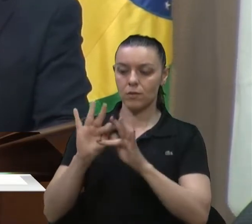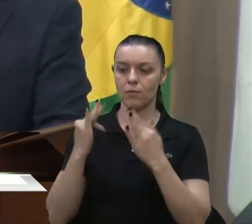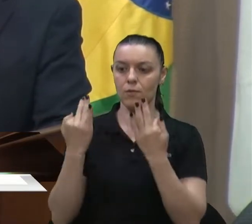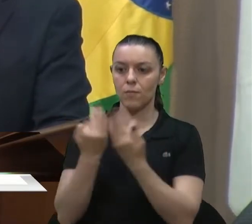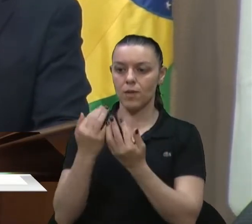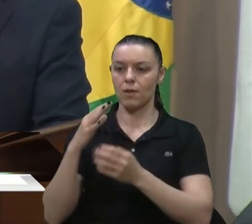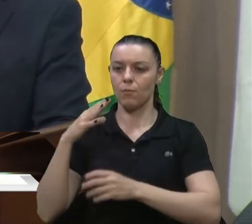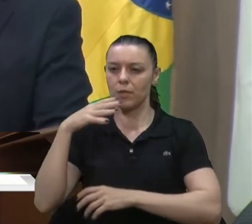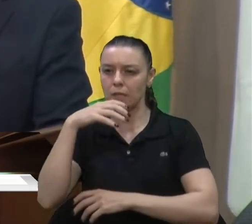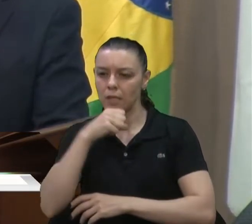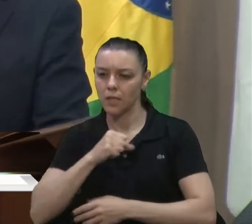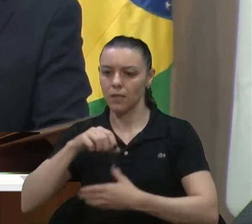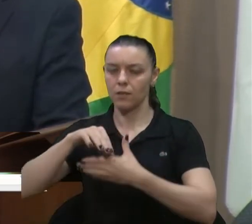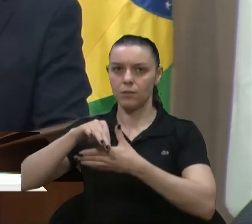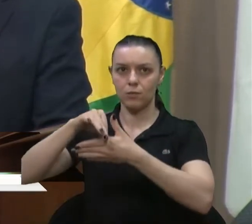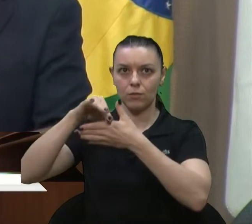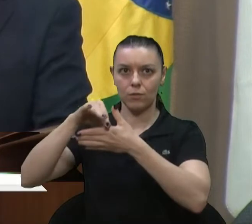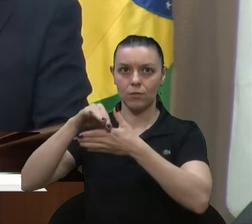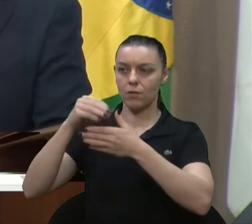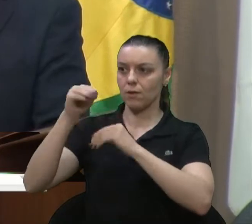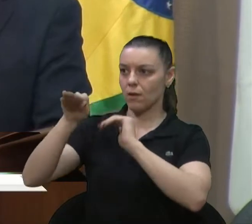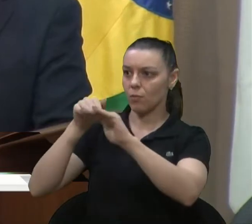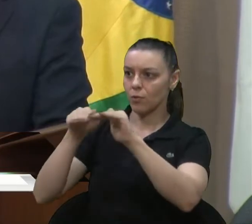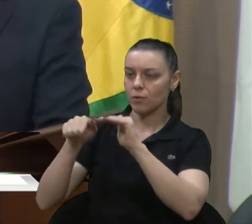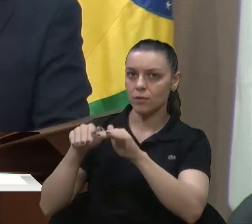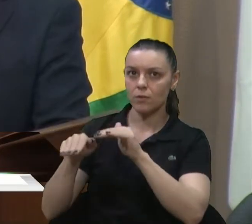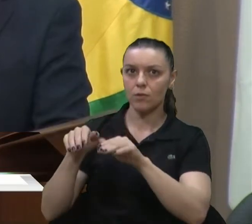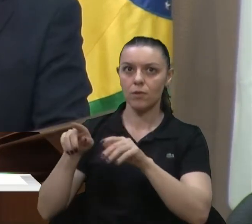Eu nada sei.